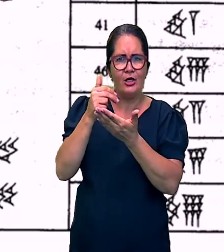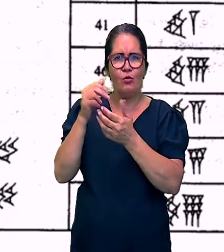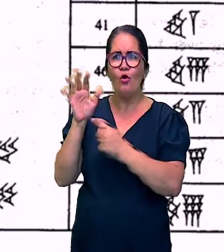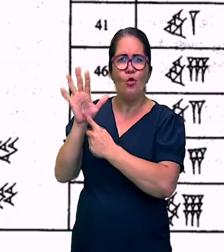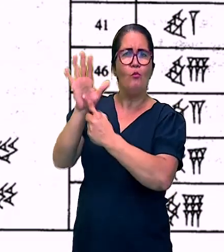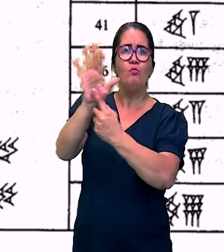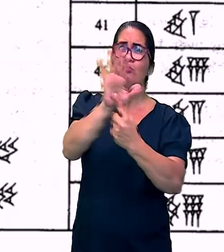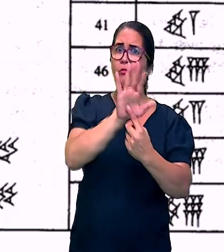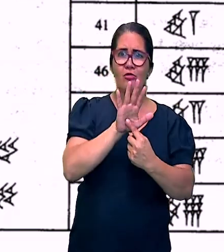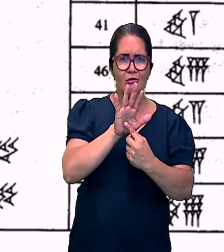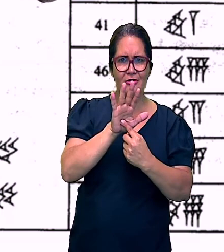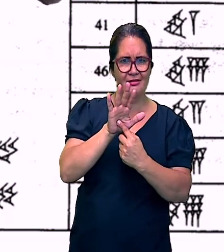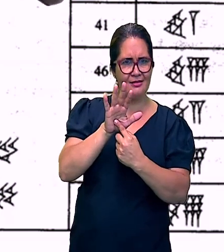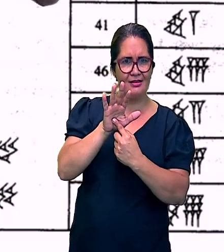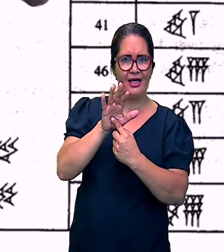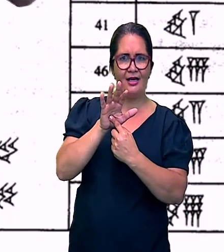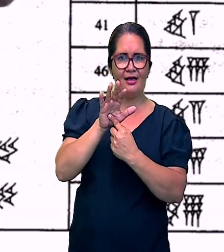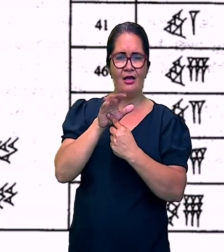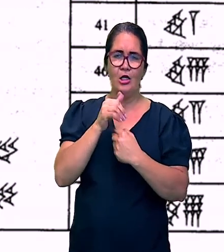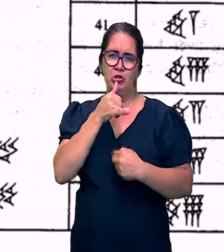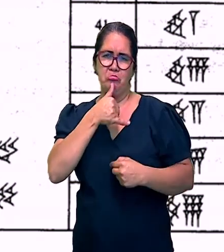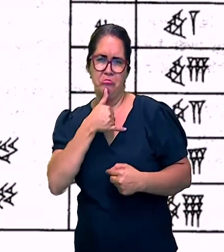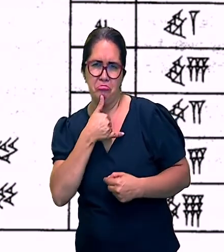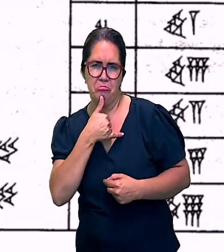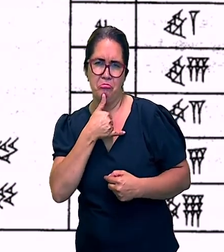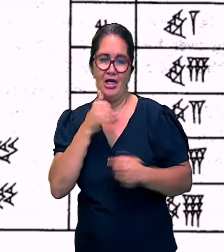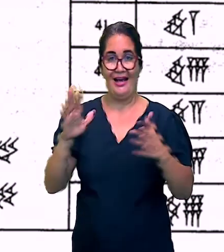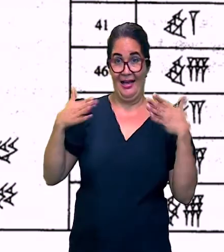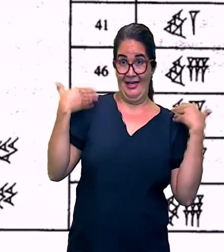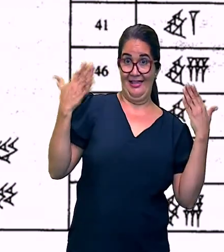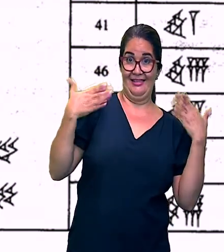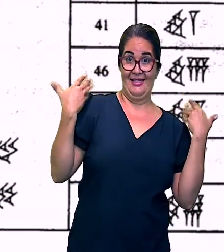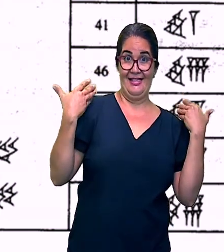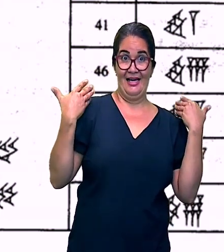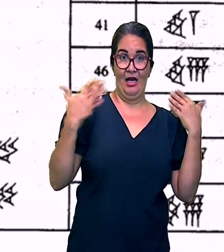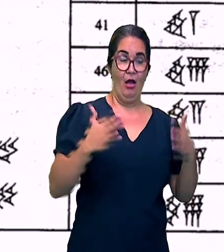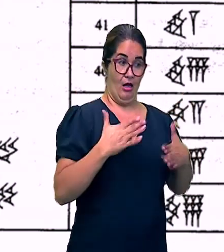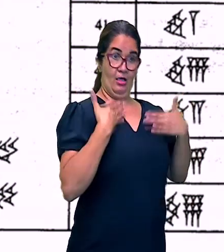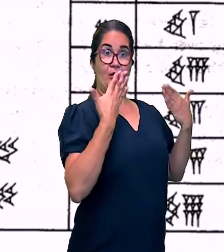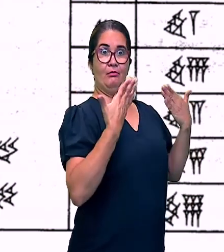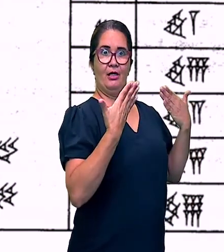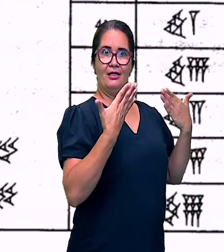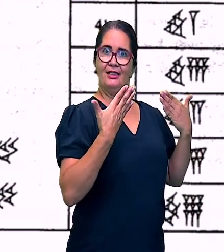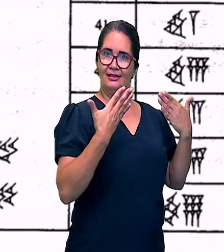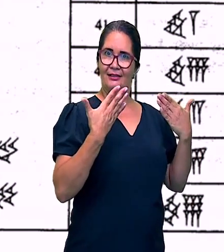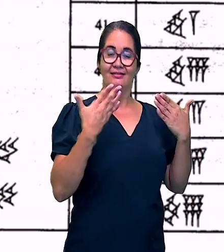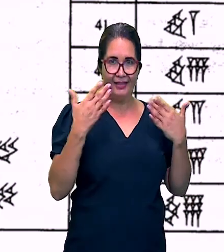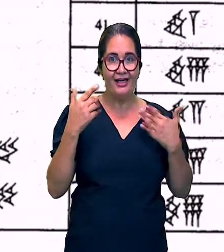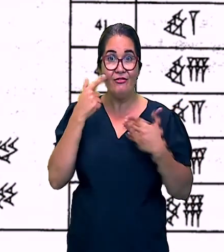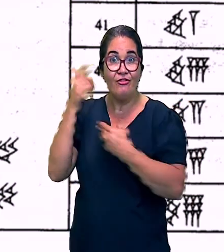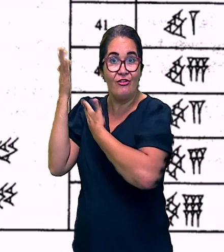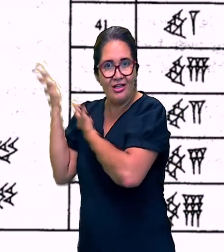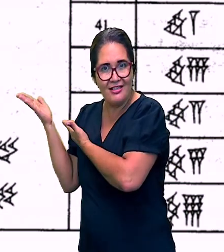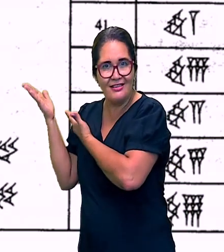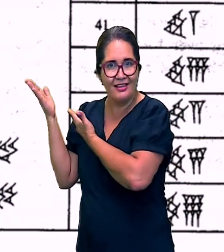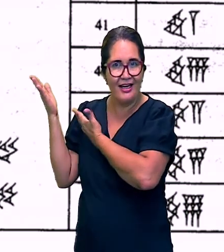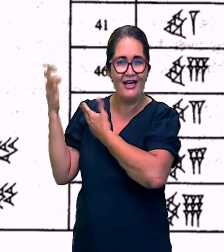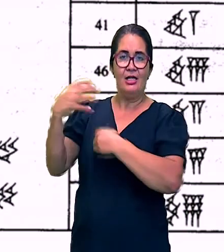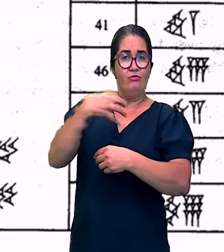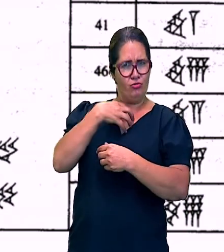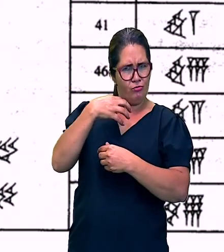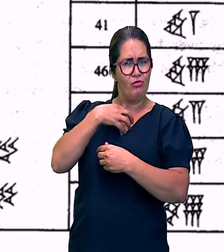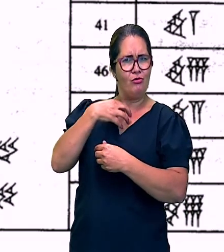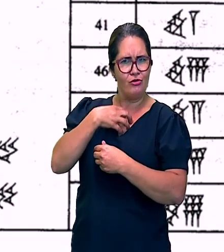quadro, nós temos aqui bem relatado o sistema numérico. 1,